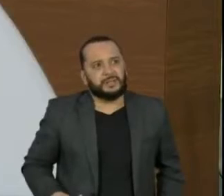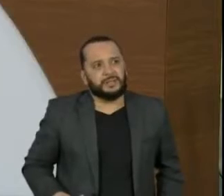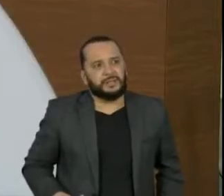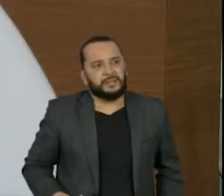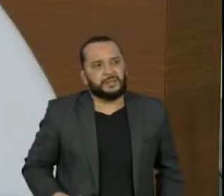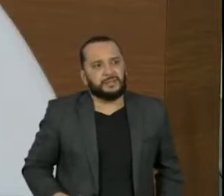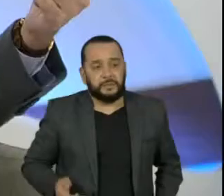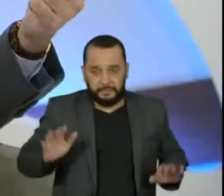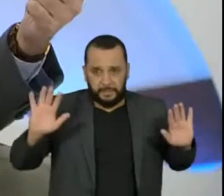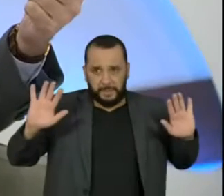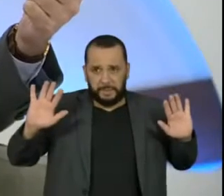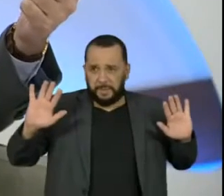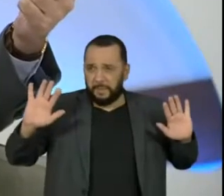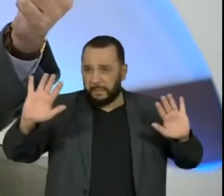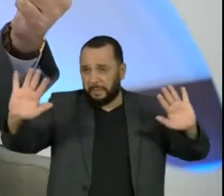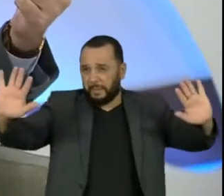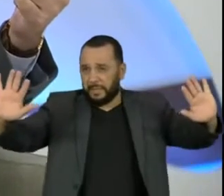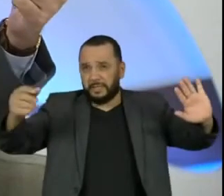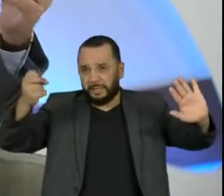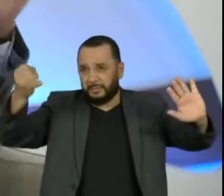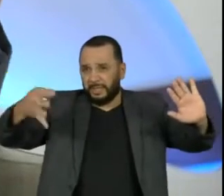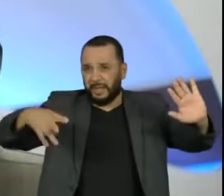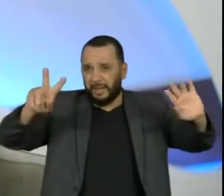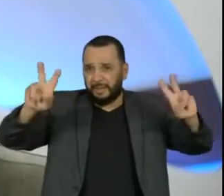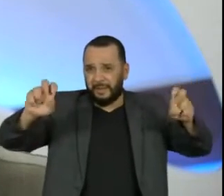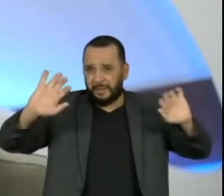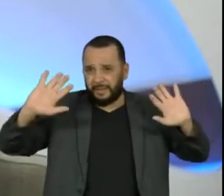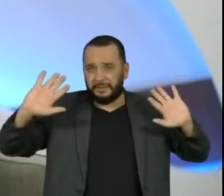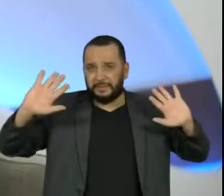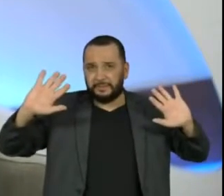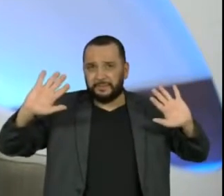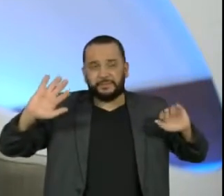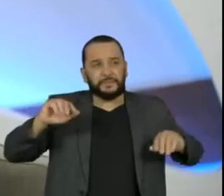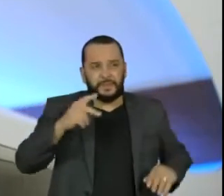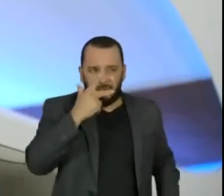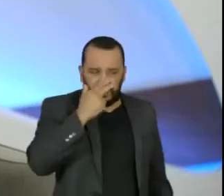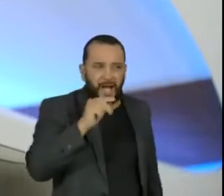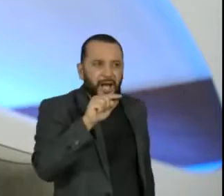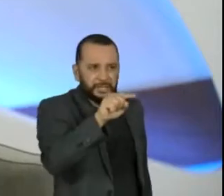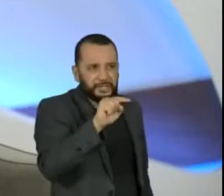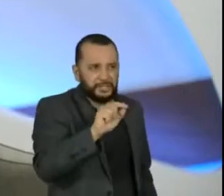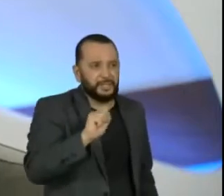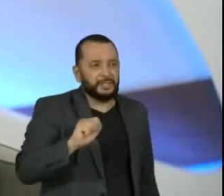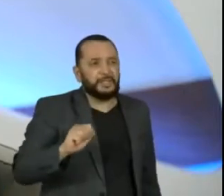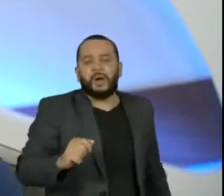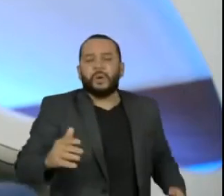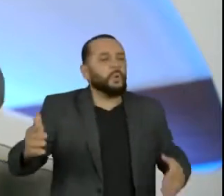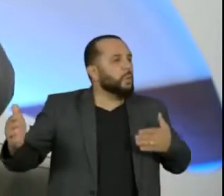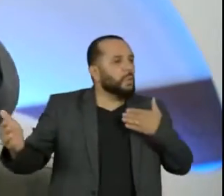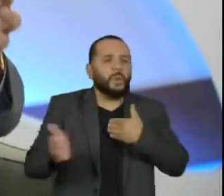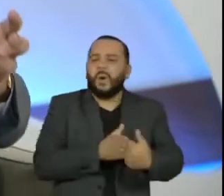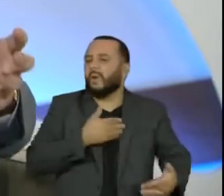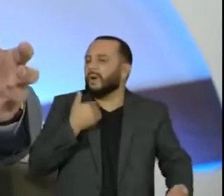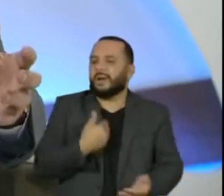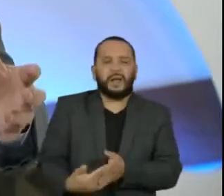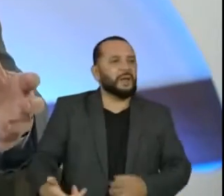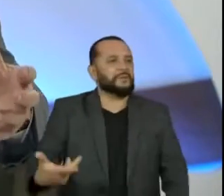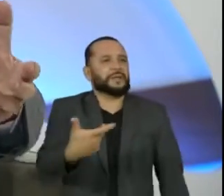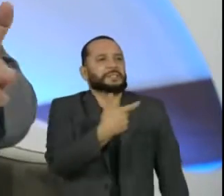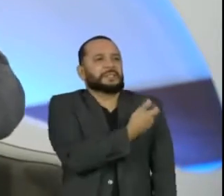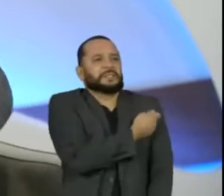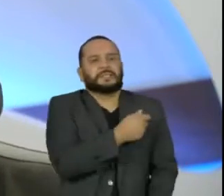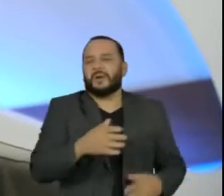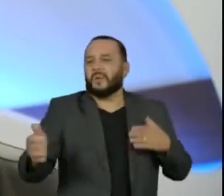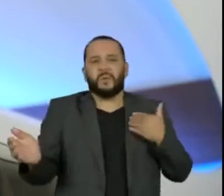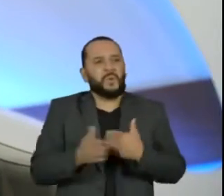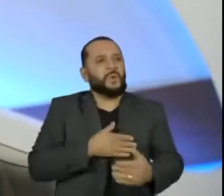Prefeito, já que a gente... Peraí, deixa só a gente continuar nesse tema. Então, quer dizer, qualquer vacina... É uma pena que eu vejo que